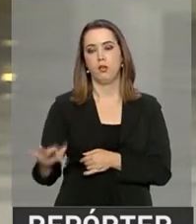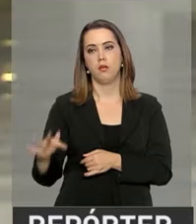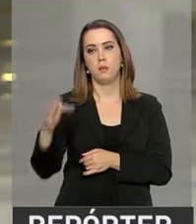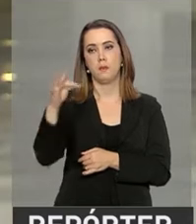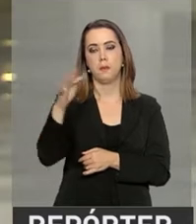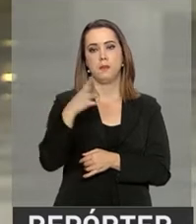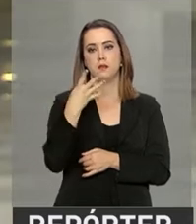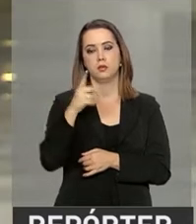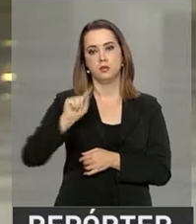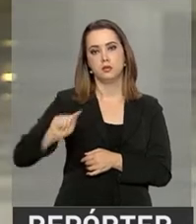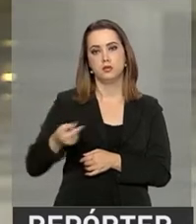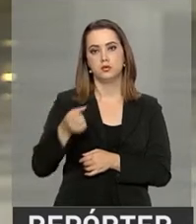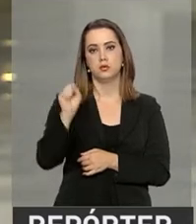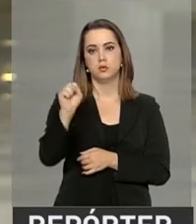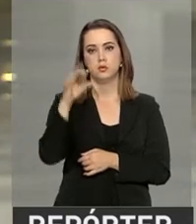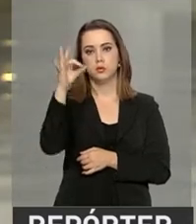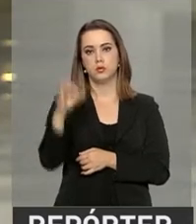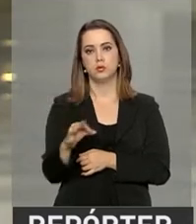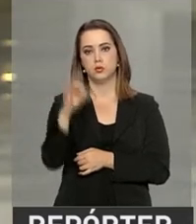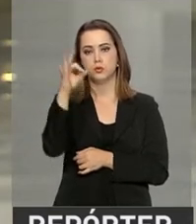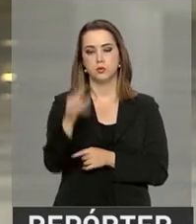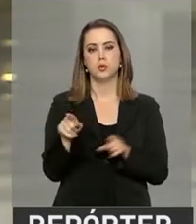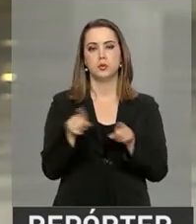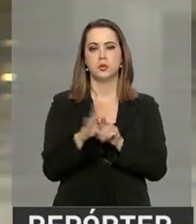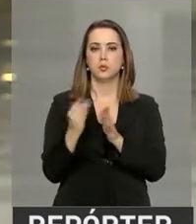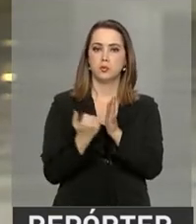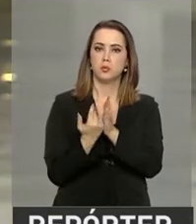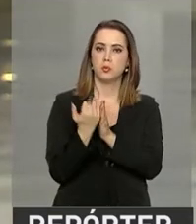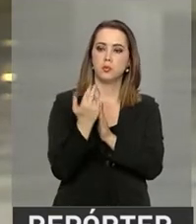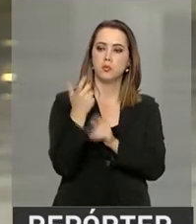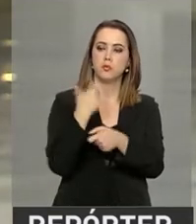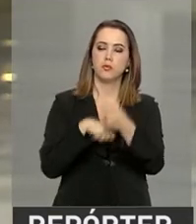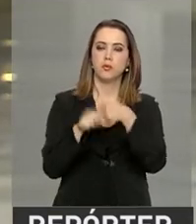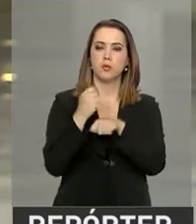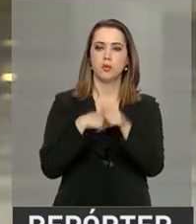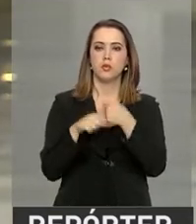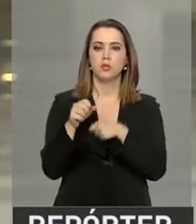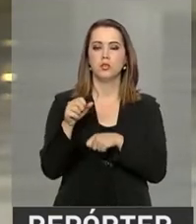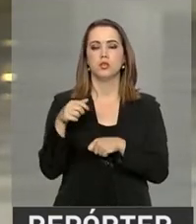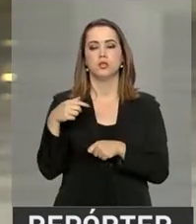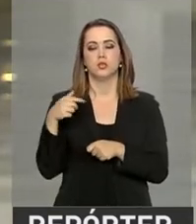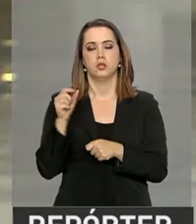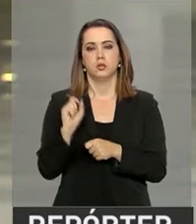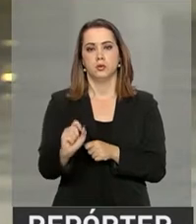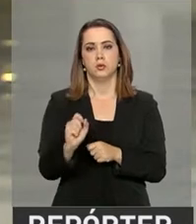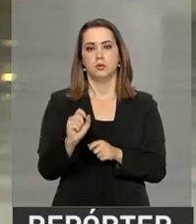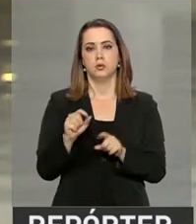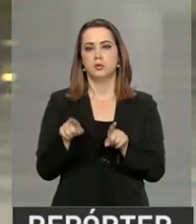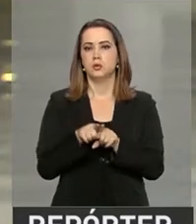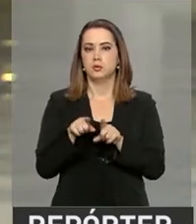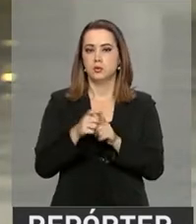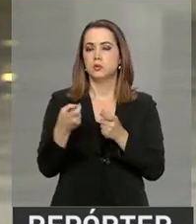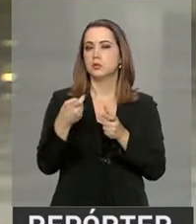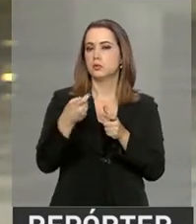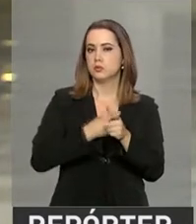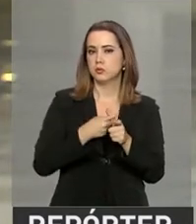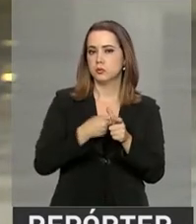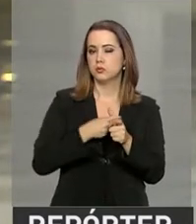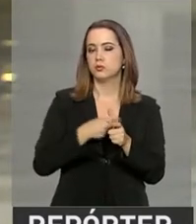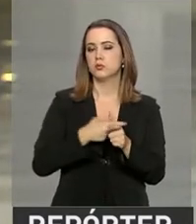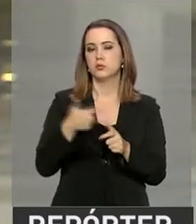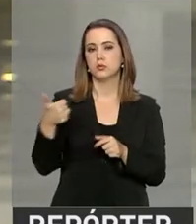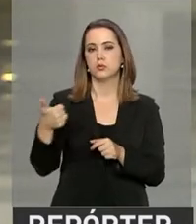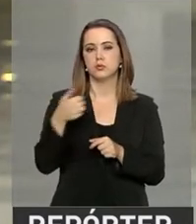e de crescimento da economia de 1,6 por cento para o ano que vem além de um saldo negativo nas contas públicas de